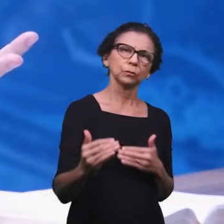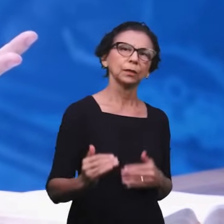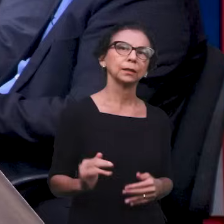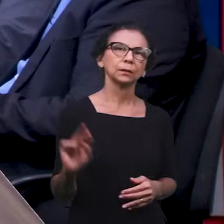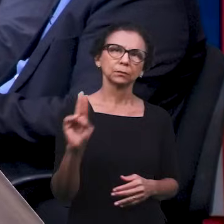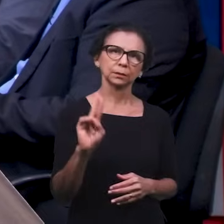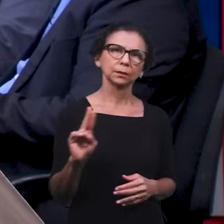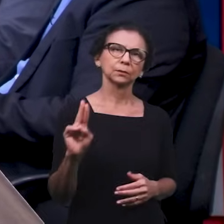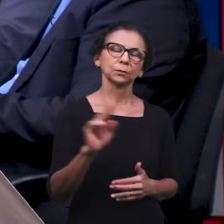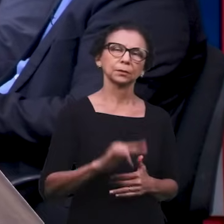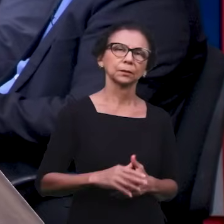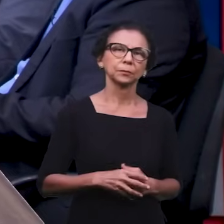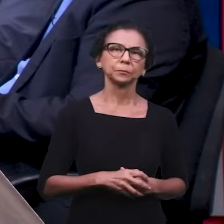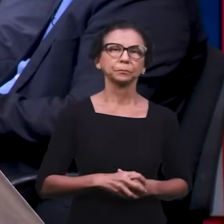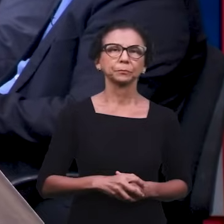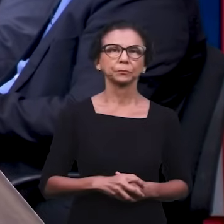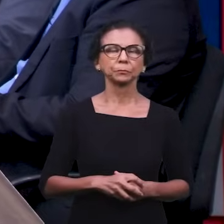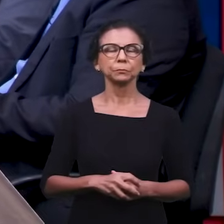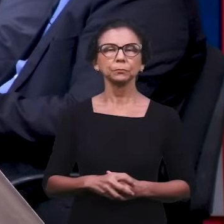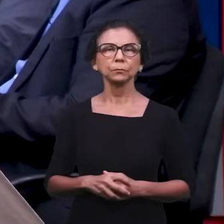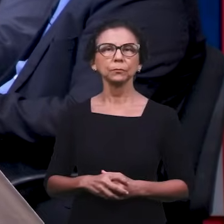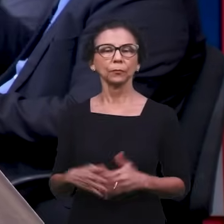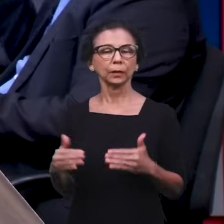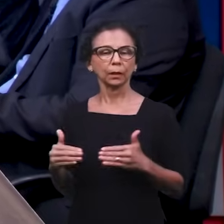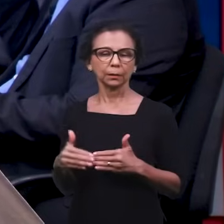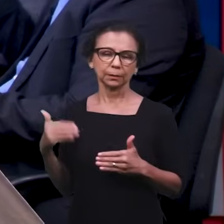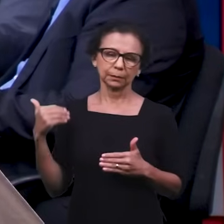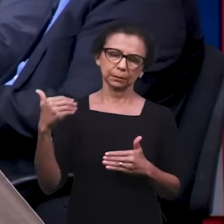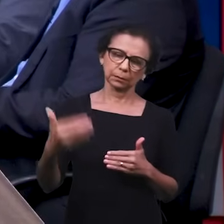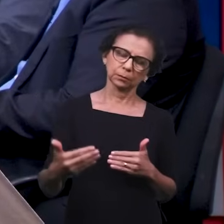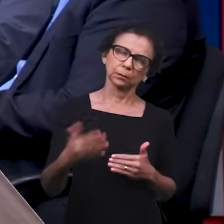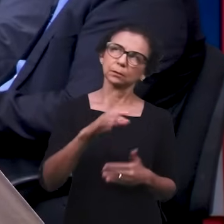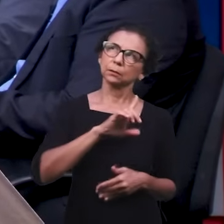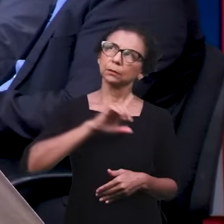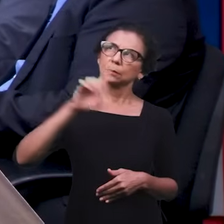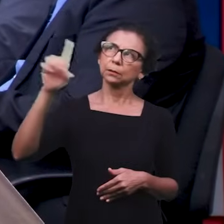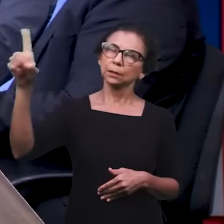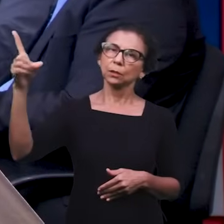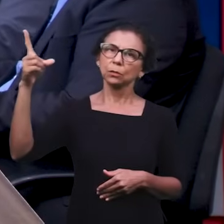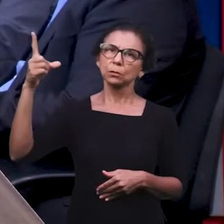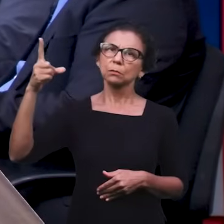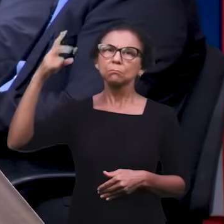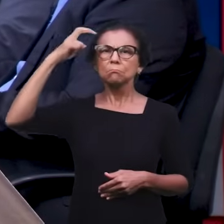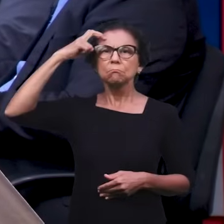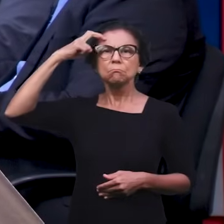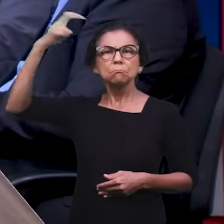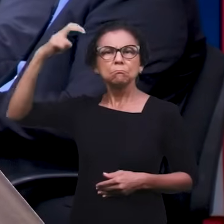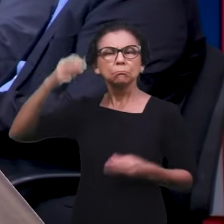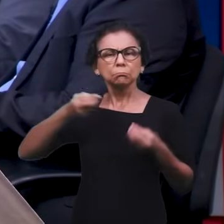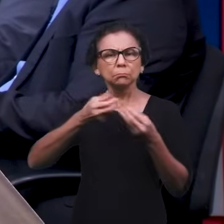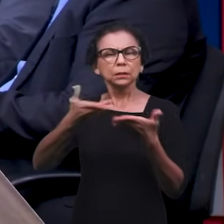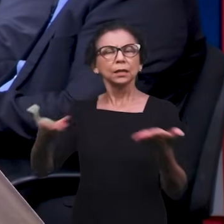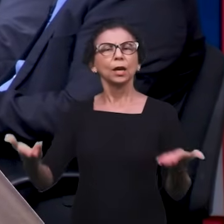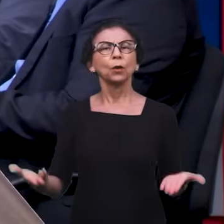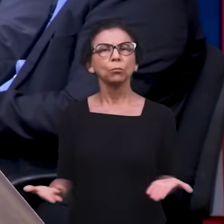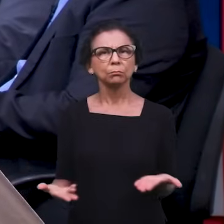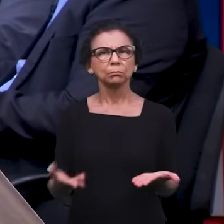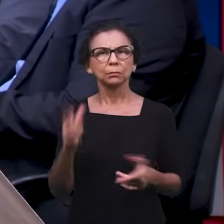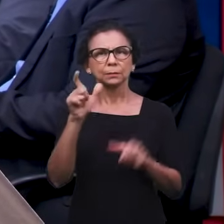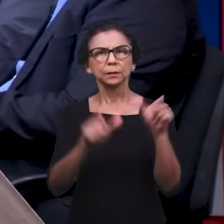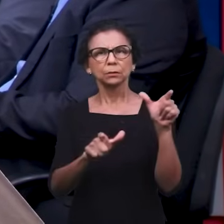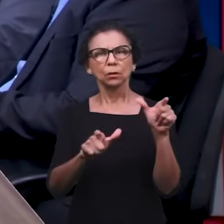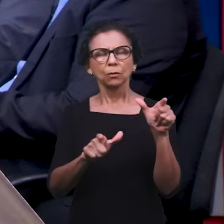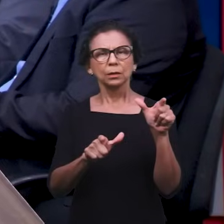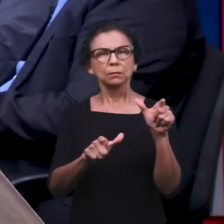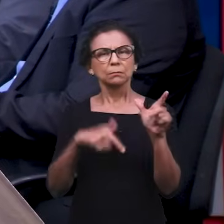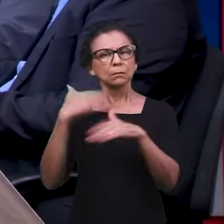isso, né? Então, sobre aquilo que foi criado. A partir disso, né, Deus concedeu a inteligência para o homem para que ele pudesse desenvolver todas